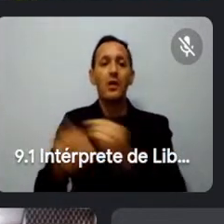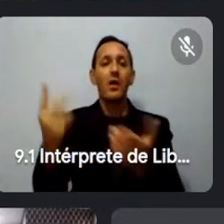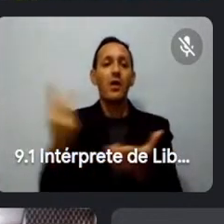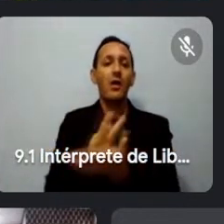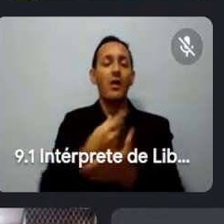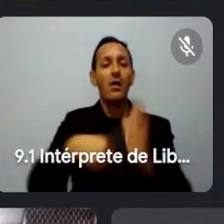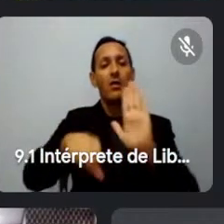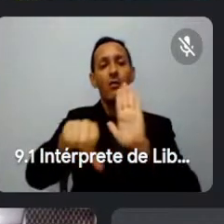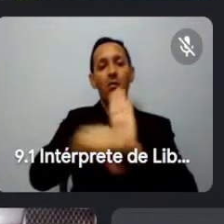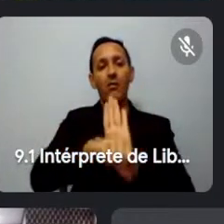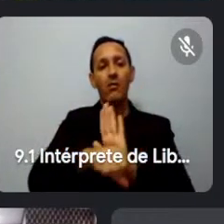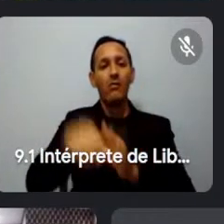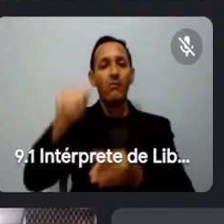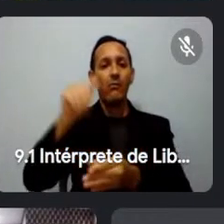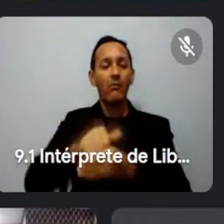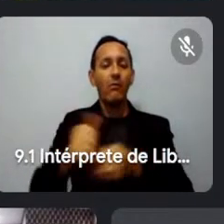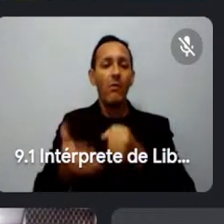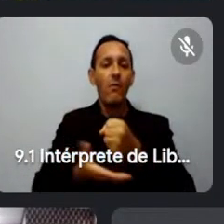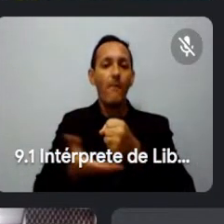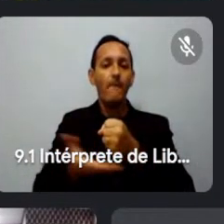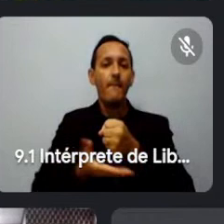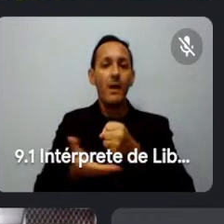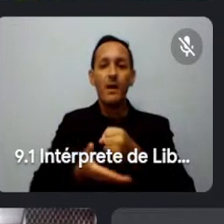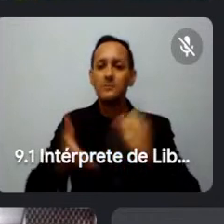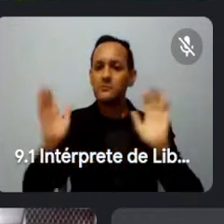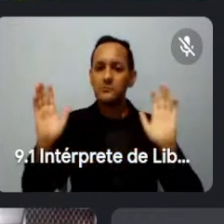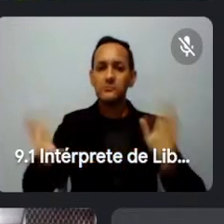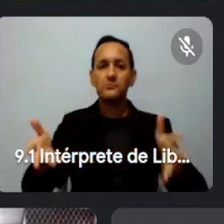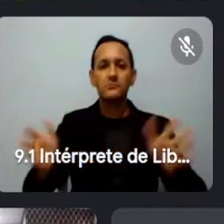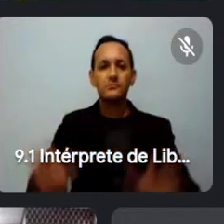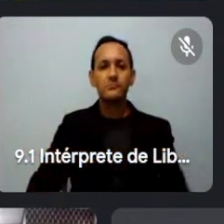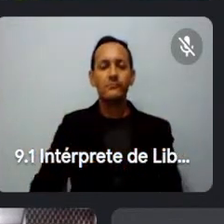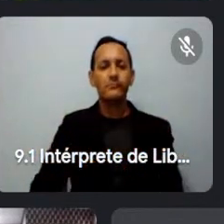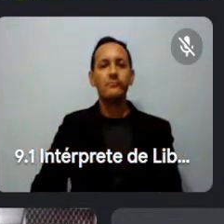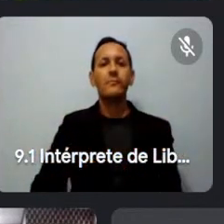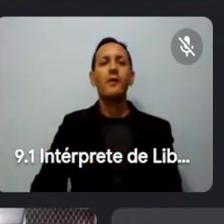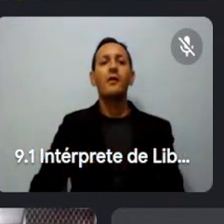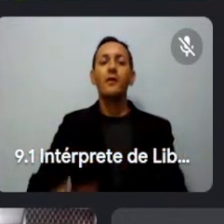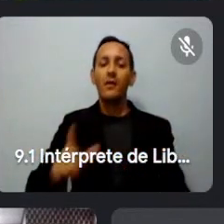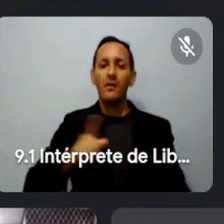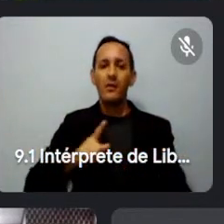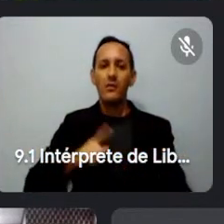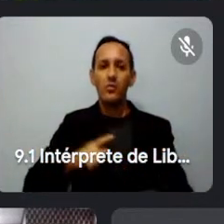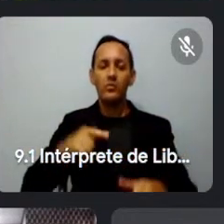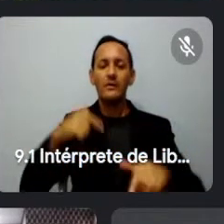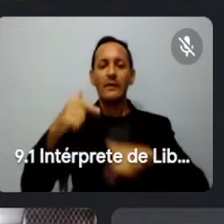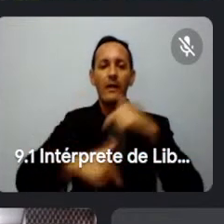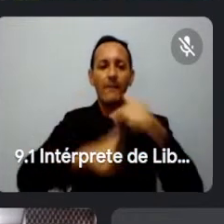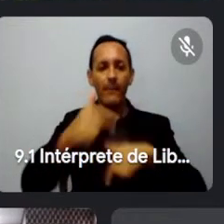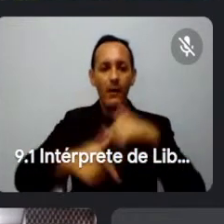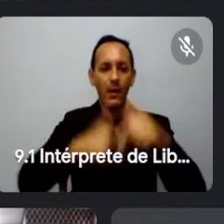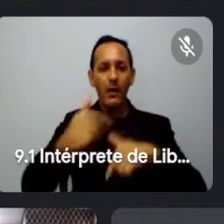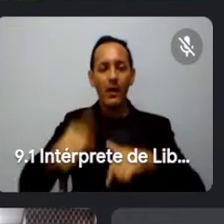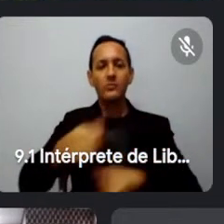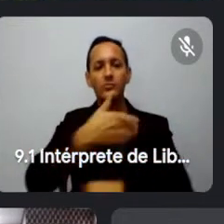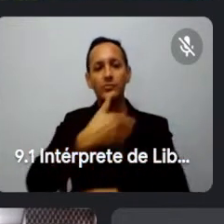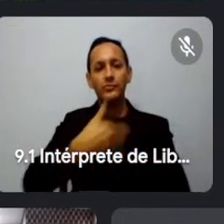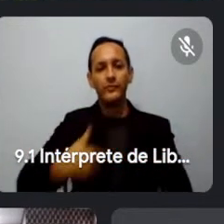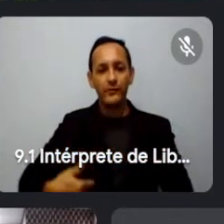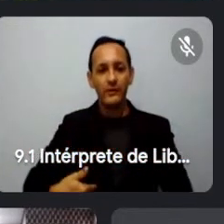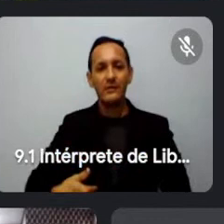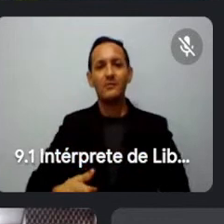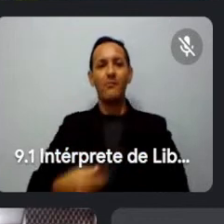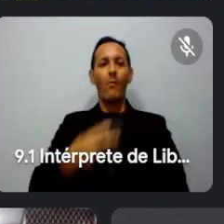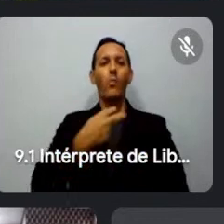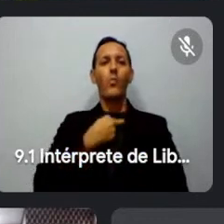eleitoral Então esse é o básico do básico isso a movimentação da máquina pública isso aí é isso tinha que ser